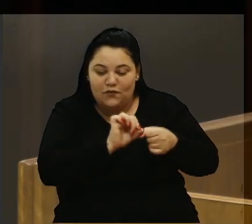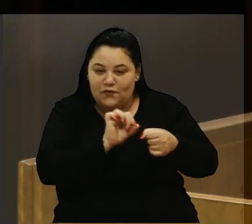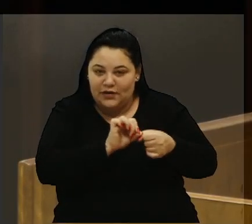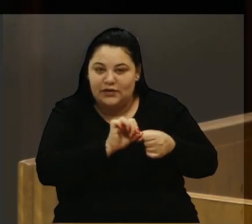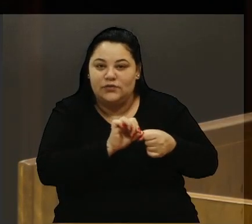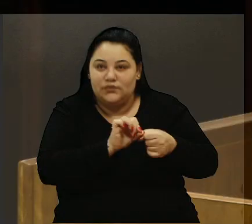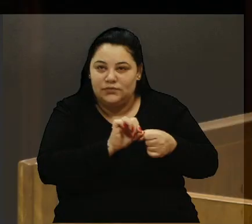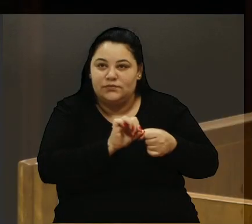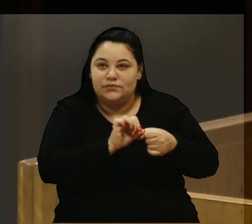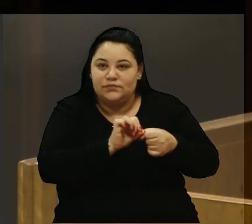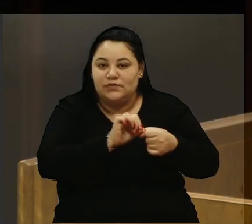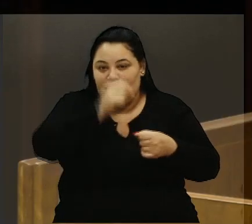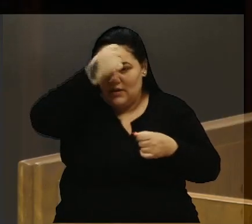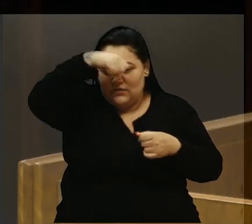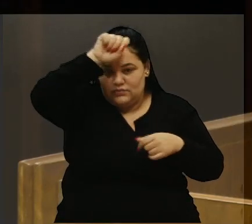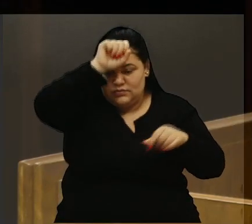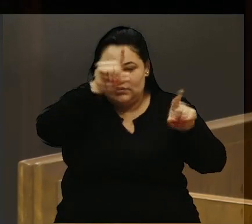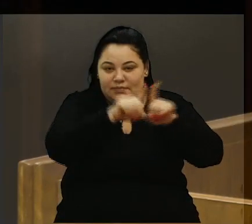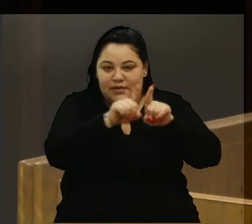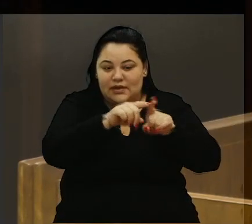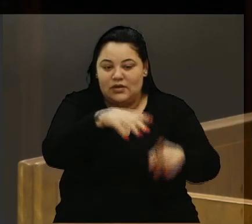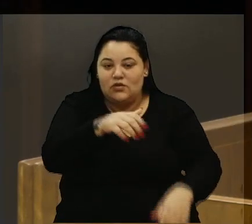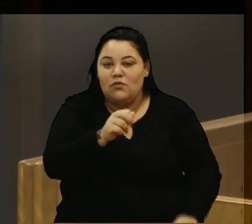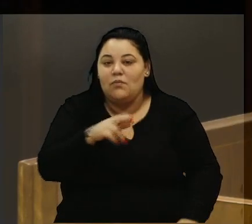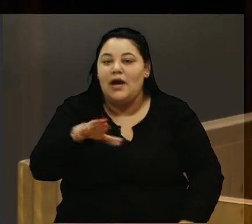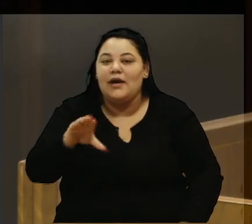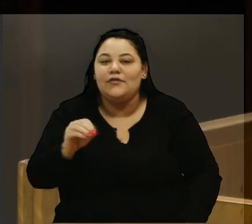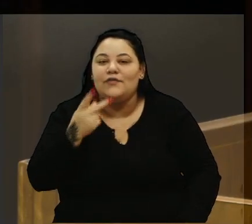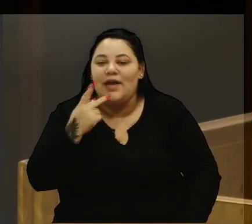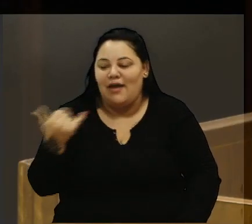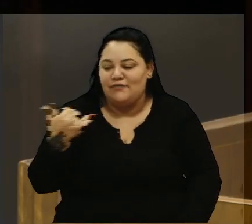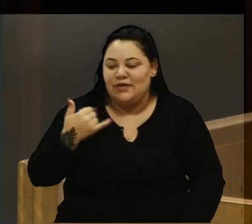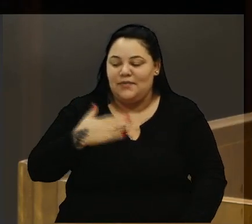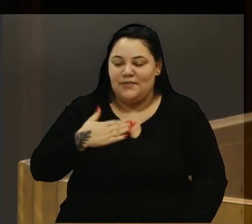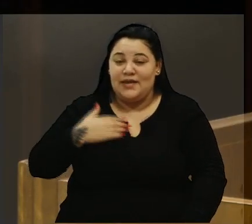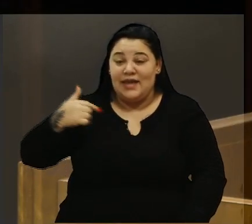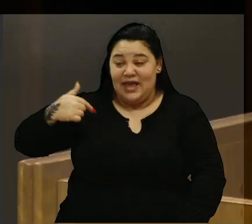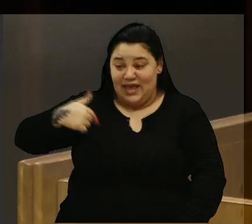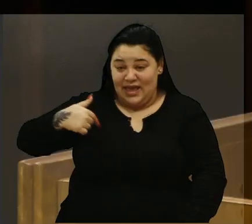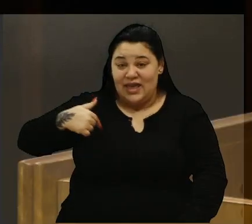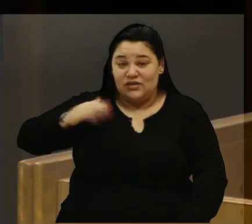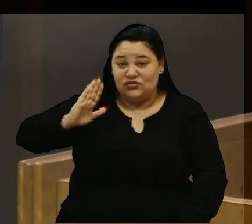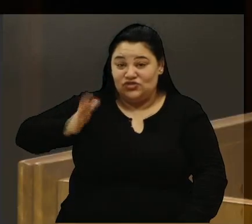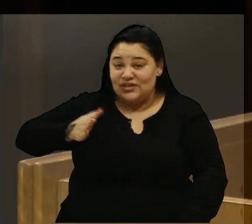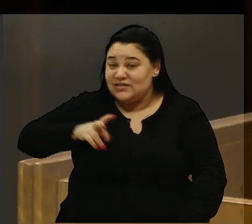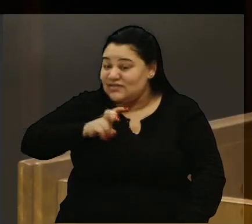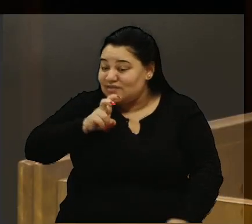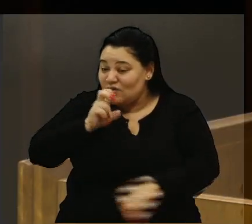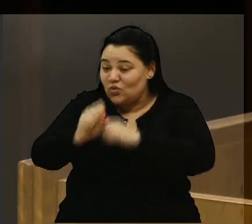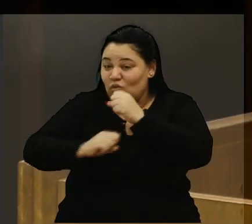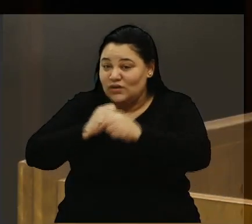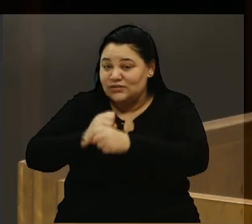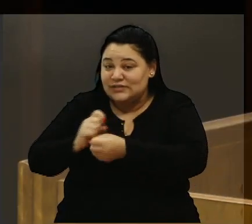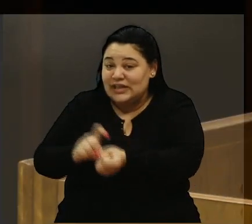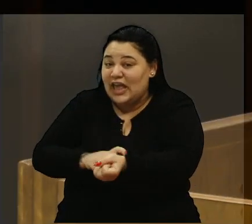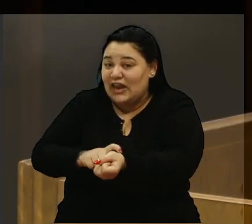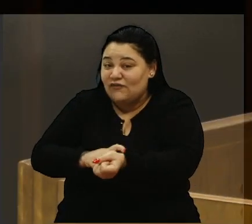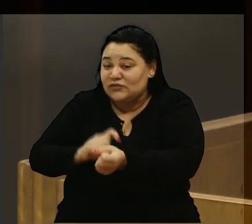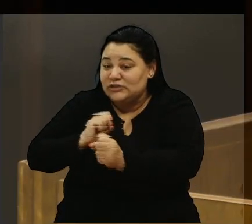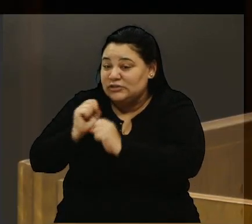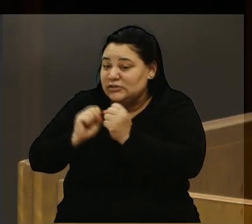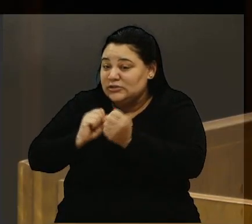Universidade de Caxias do Sul. E o Mário me dizia, Eloy, passei 5 anos numa agonia, esperando